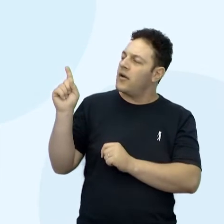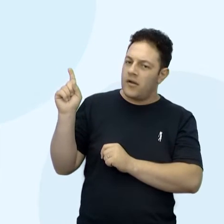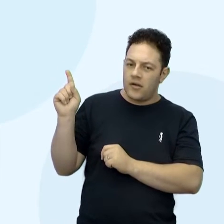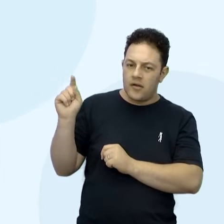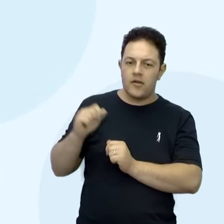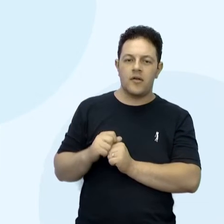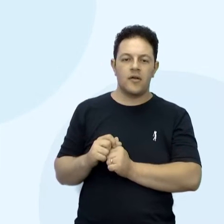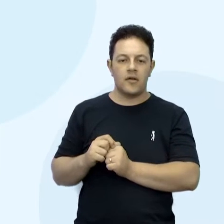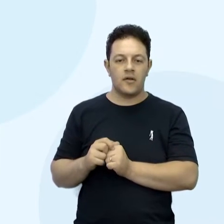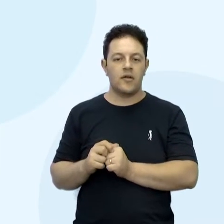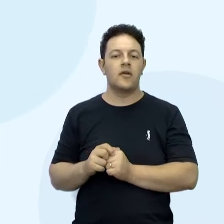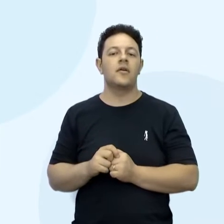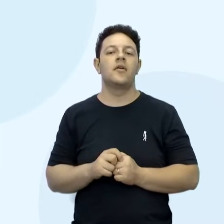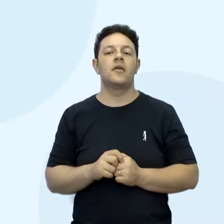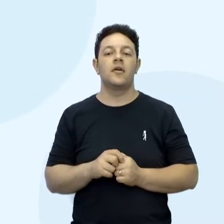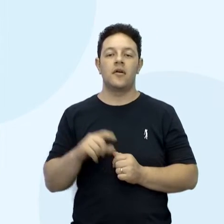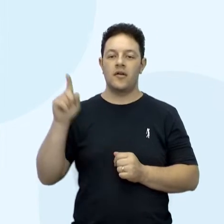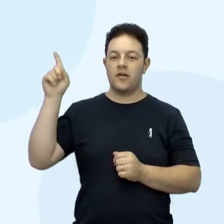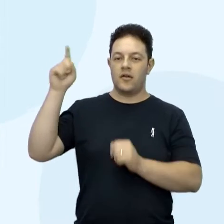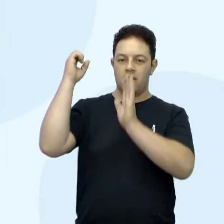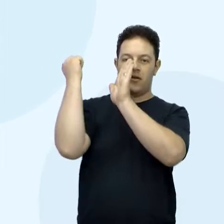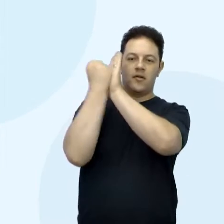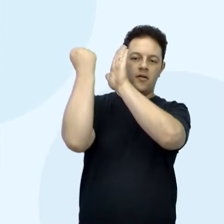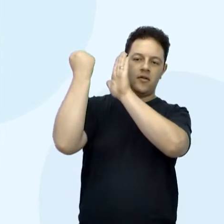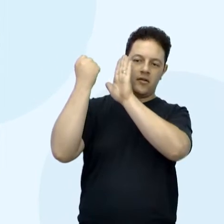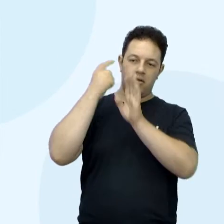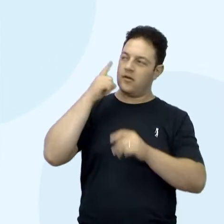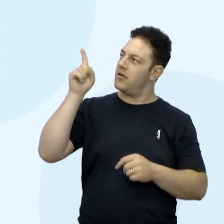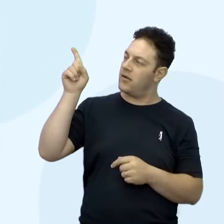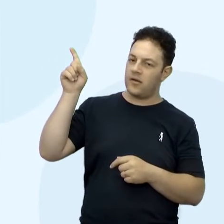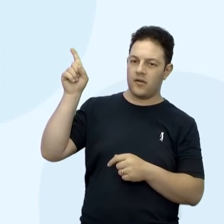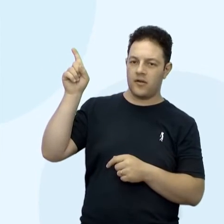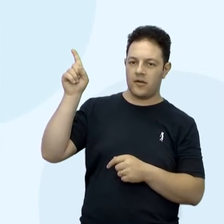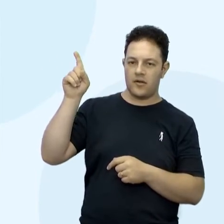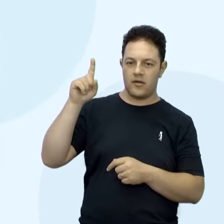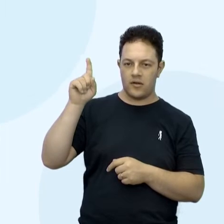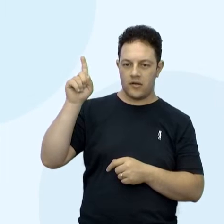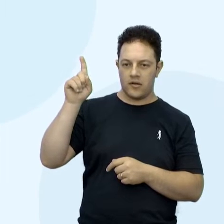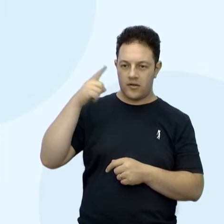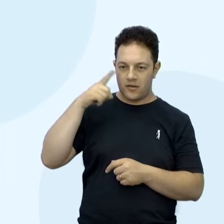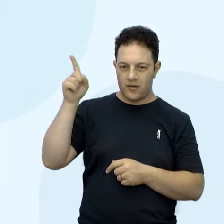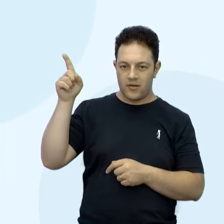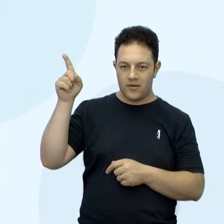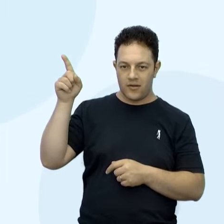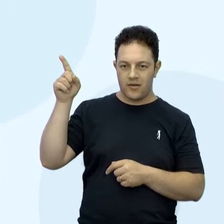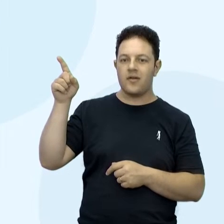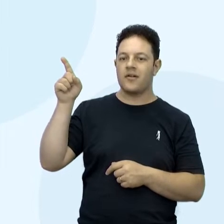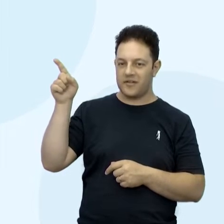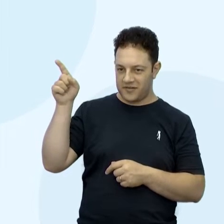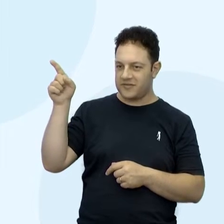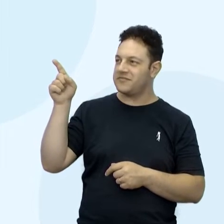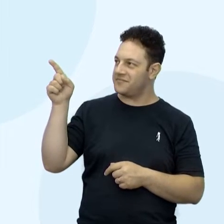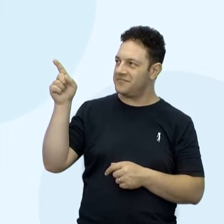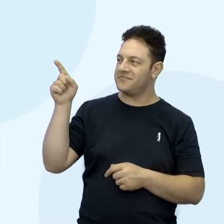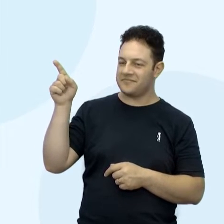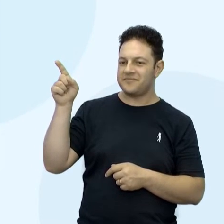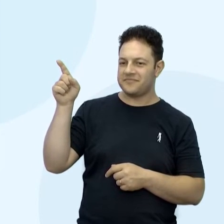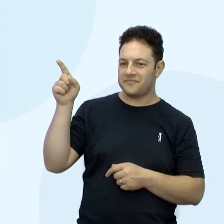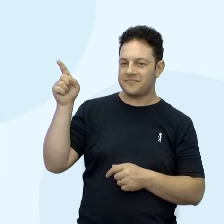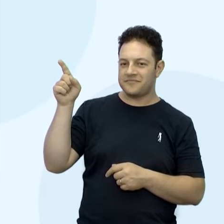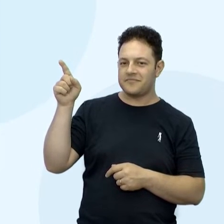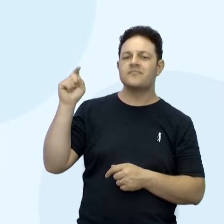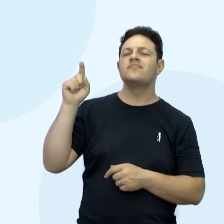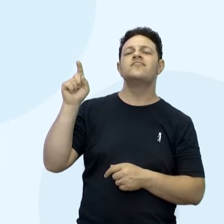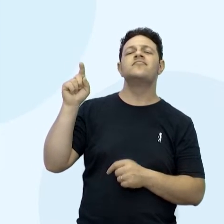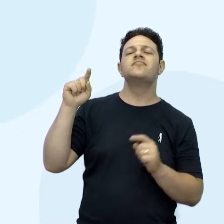detalhe bem interessante nela, que é esse símbolozinho que eu estou apontando aqui na nossa telinha. Olha só que